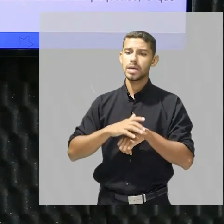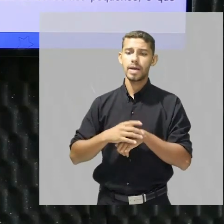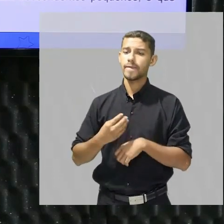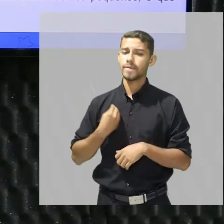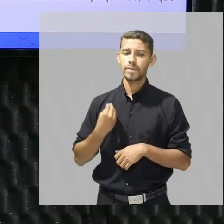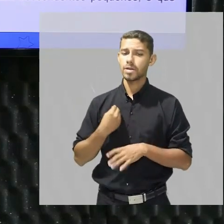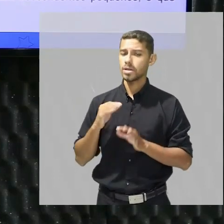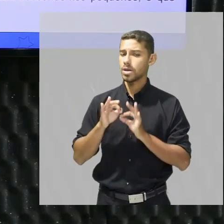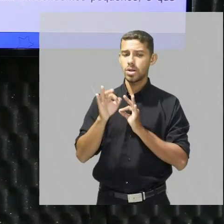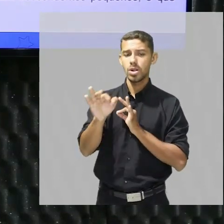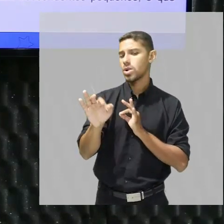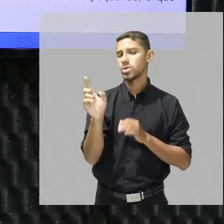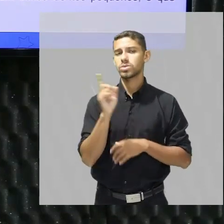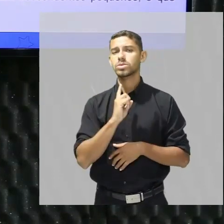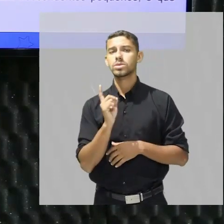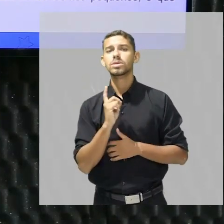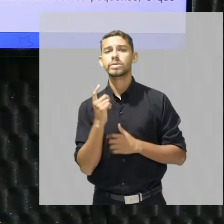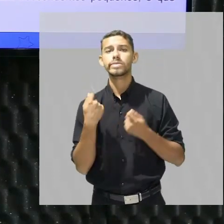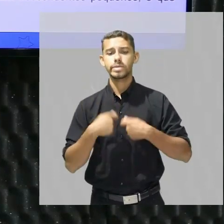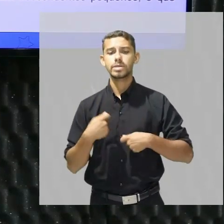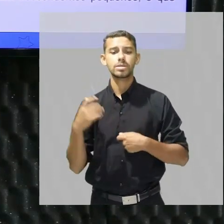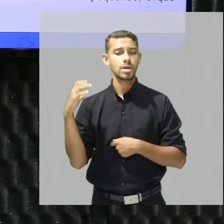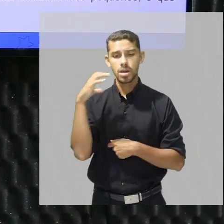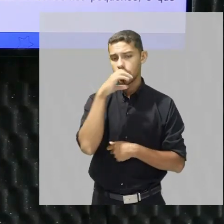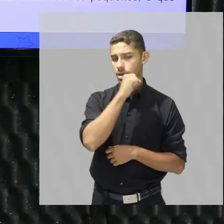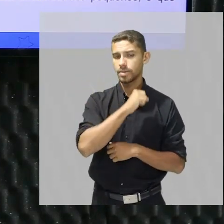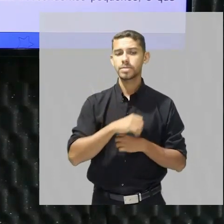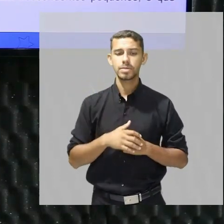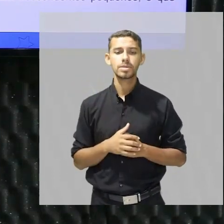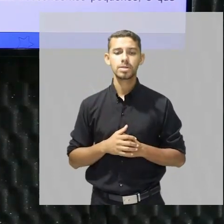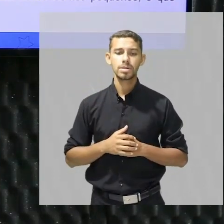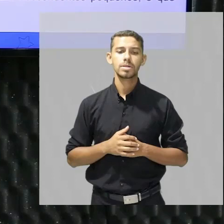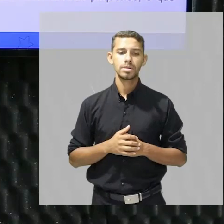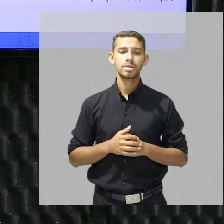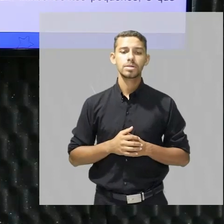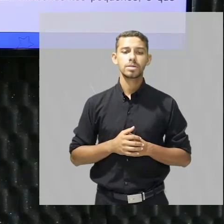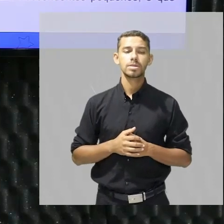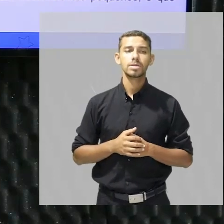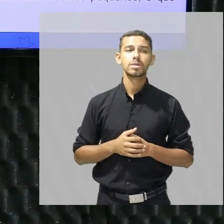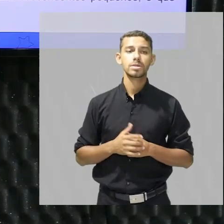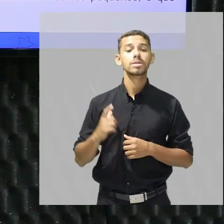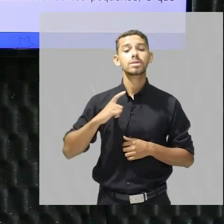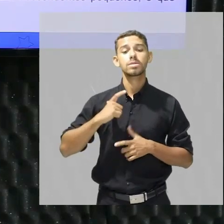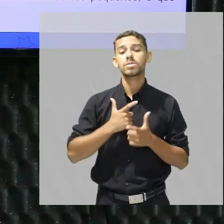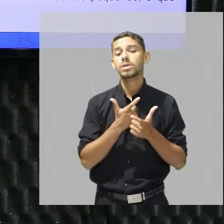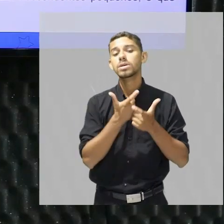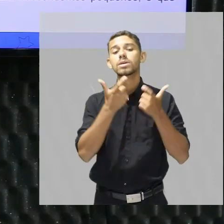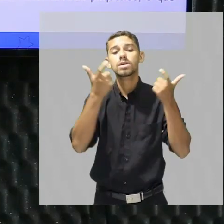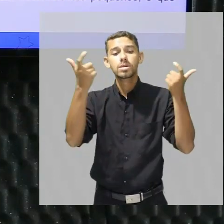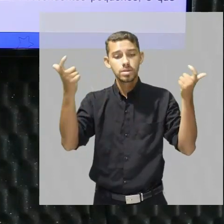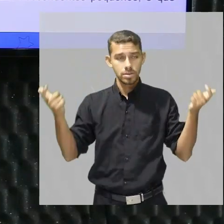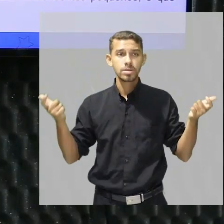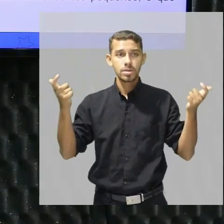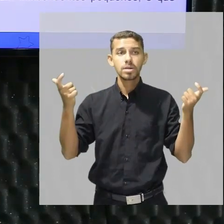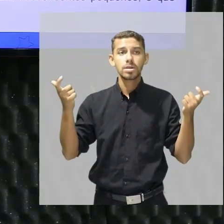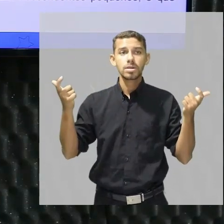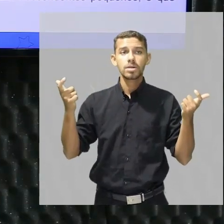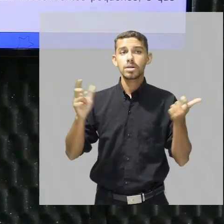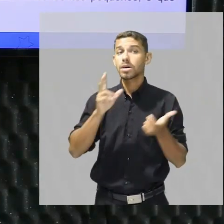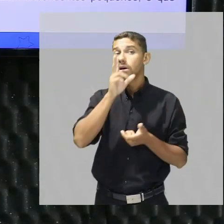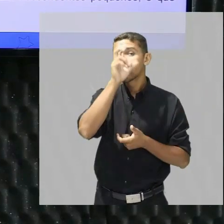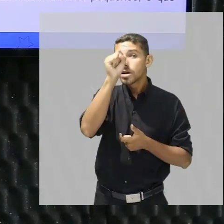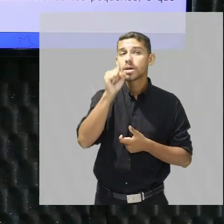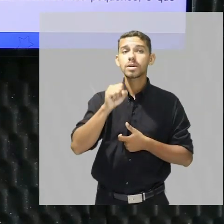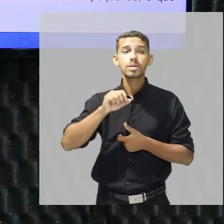muito longo. Elas têm que se reproduzir muito rápido, tá? Elas têm que ter um elevado potencial biótico. O que é